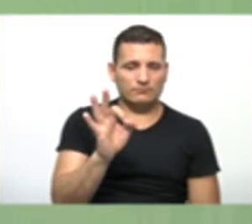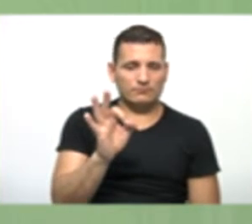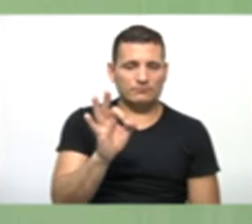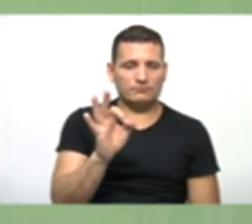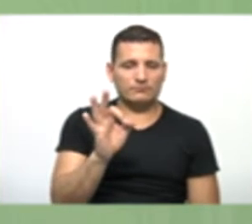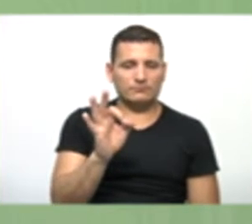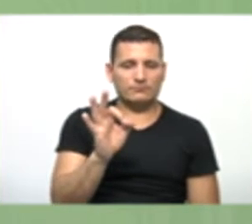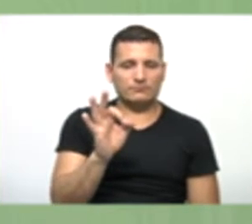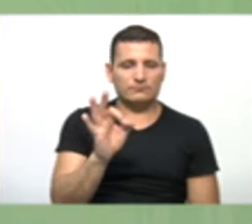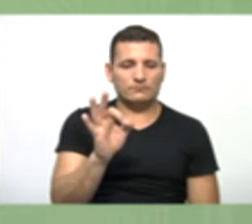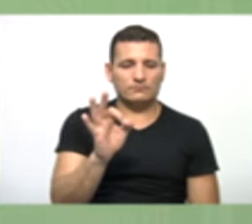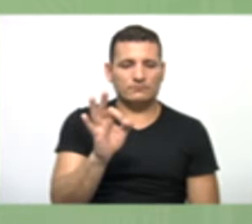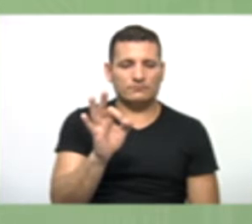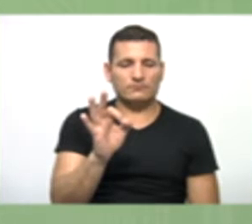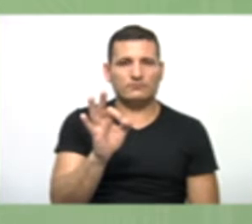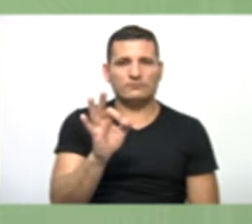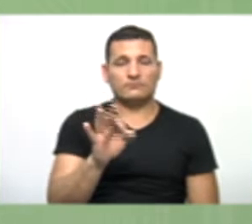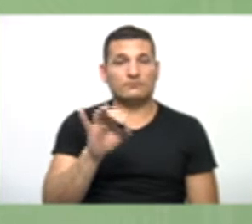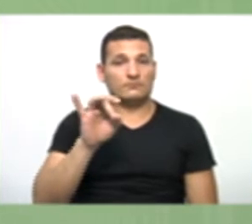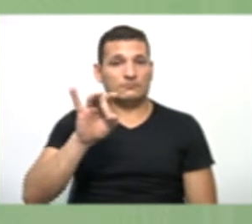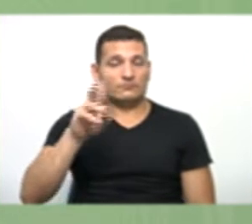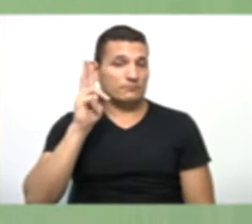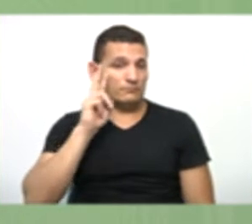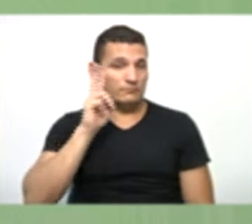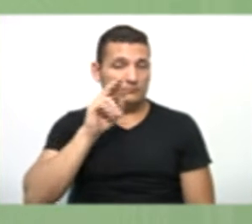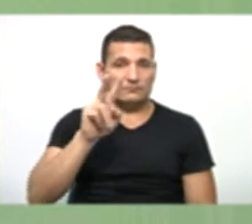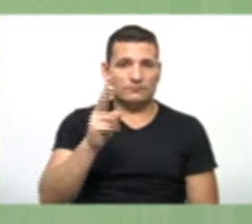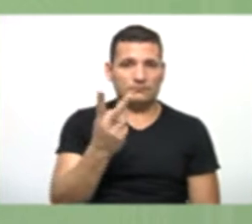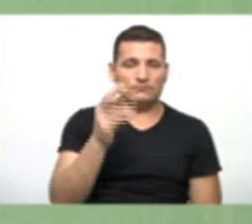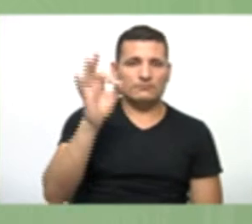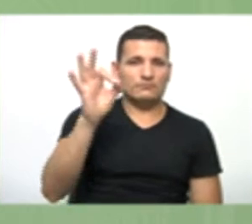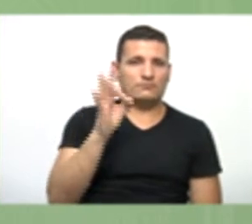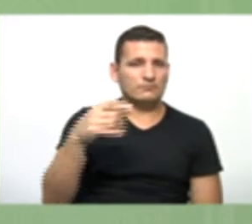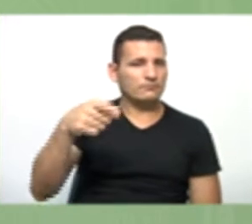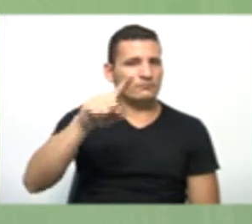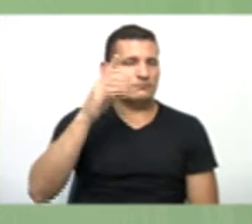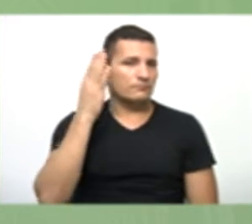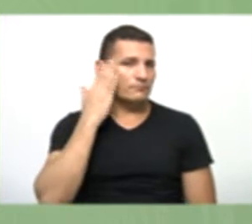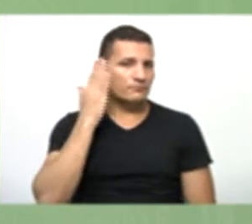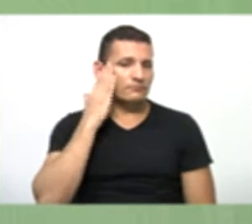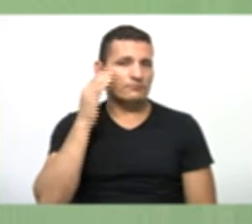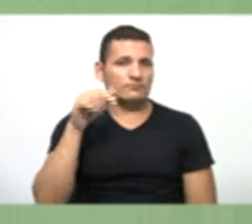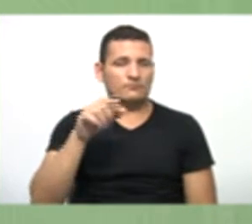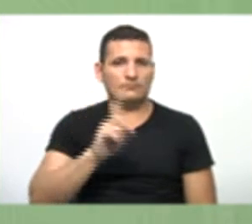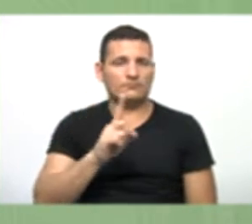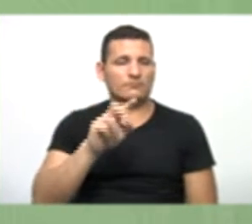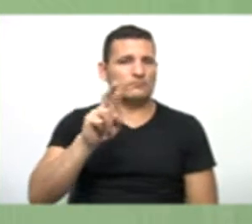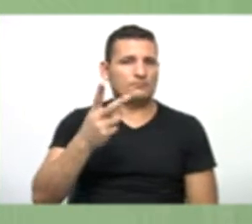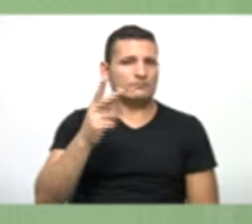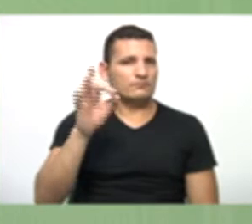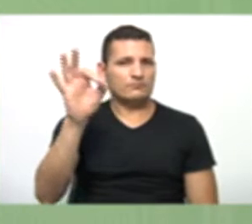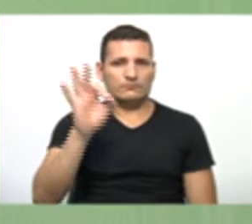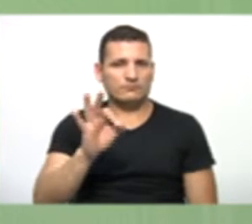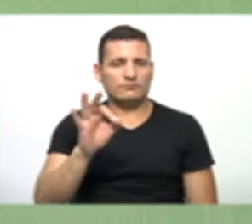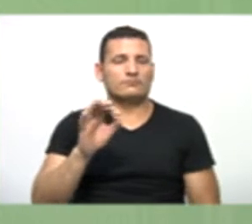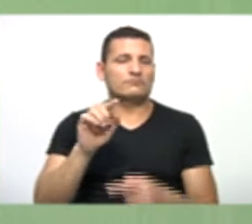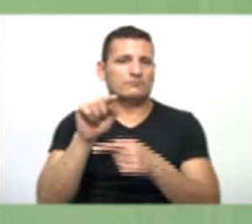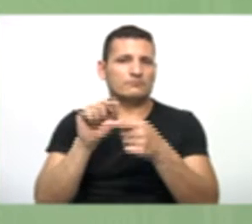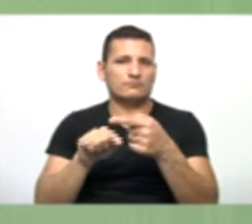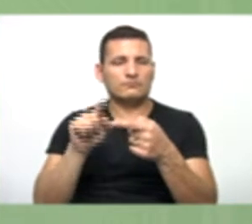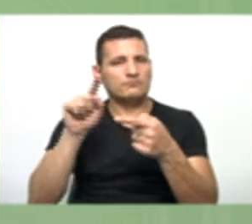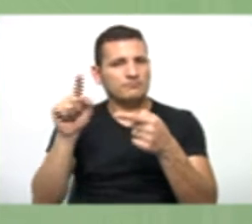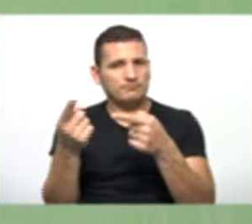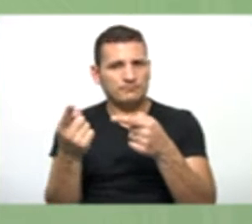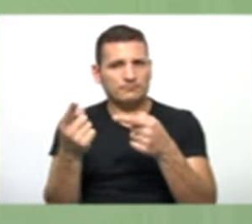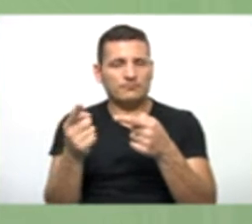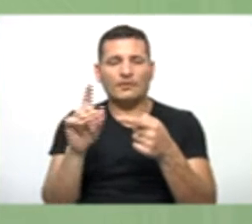Pronto, 2%. Só lembrando que o 2%, vocês sabem que não vai ficar 2% na equação. Divide 2